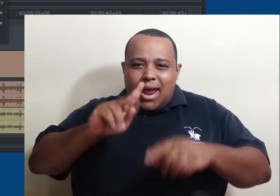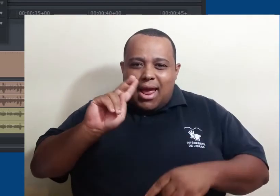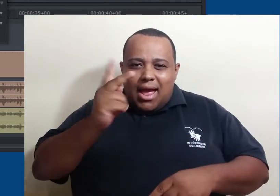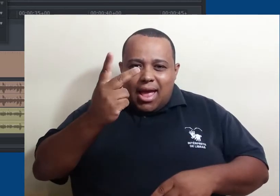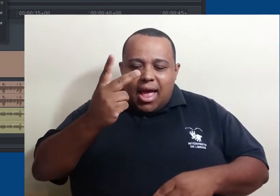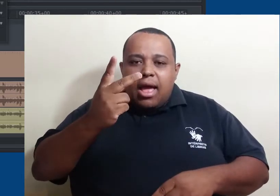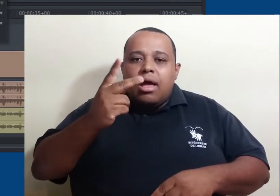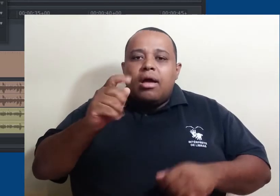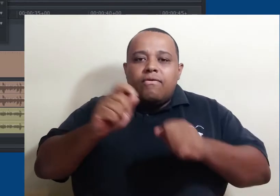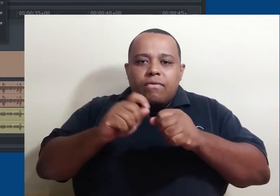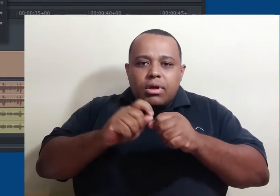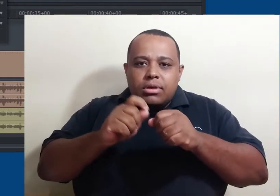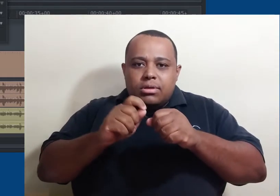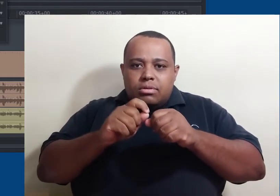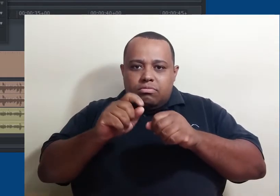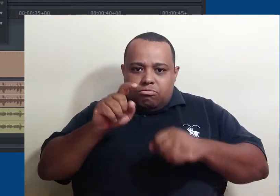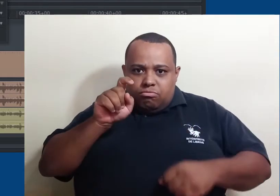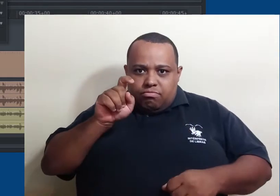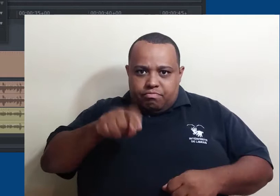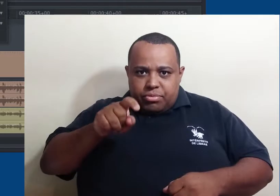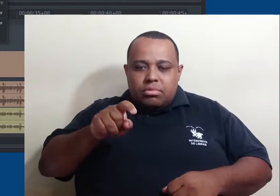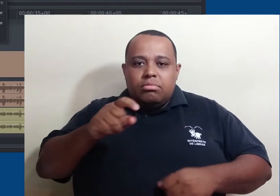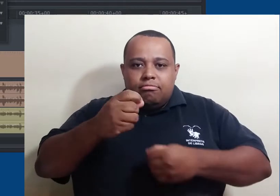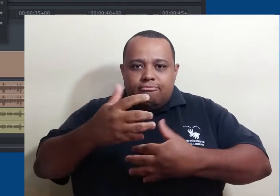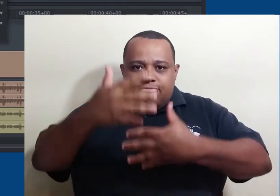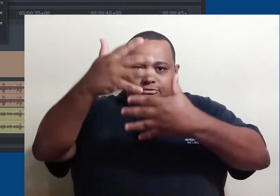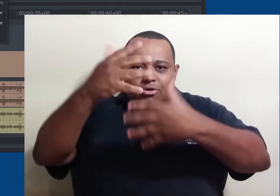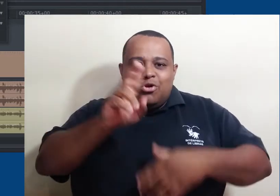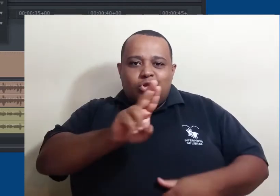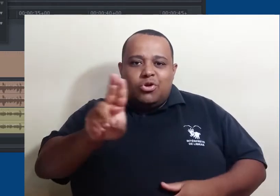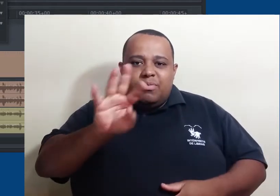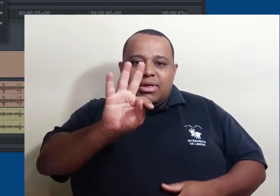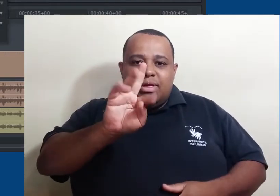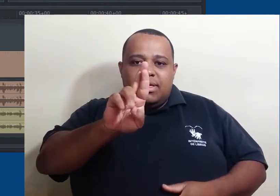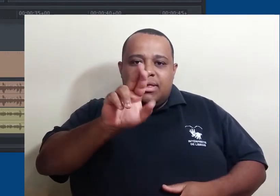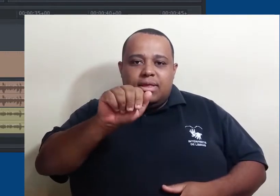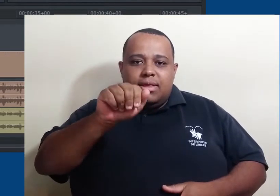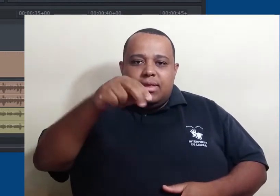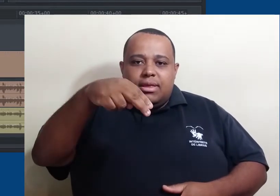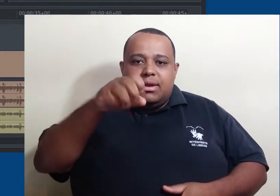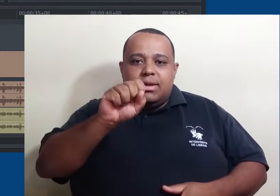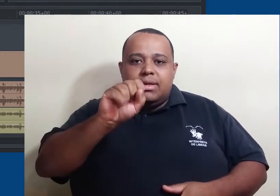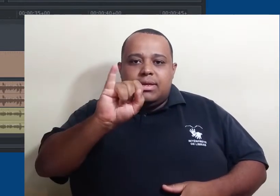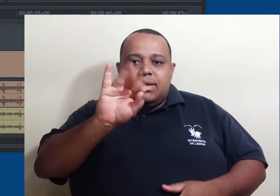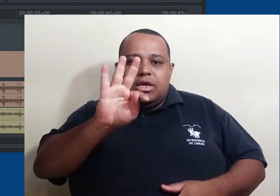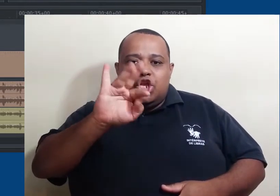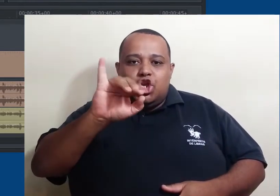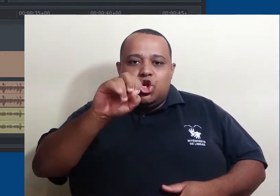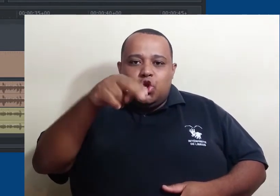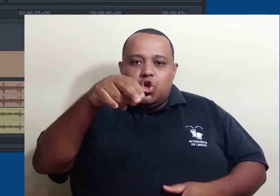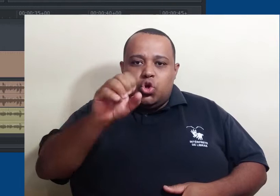Transitions, Dissolve. Você pode mudar a duração aqui se você quiser. E Add. E aí a gente vai ter uma transição muito